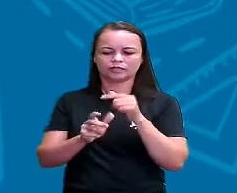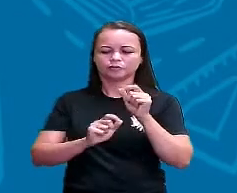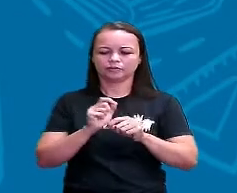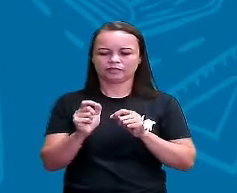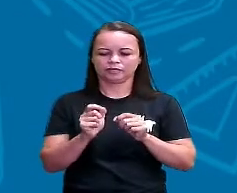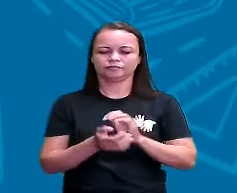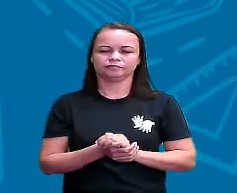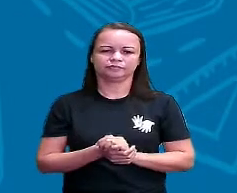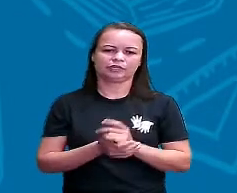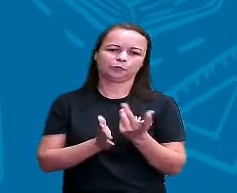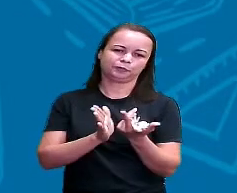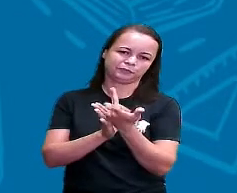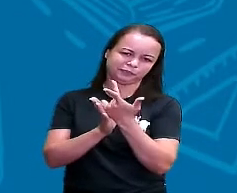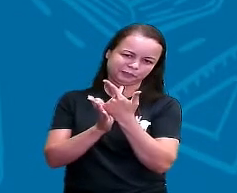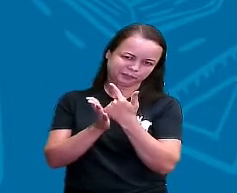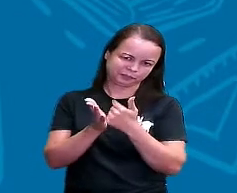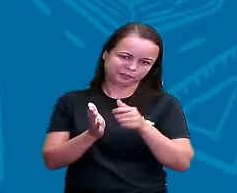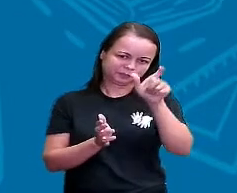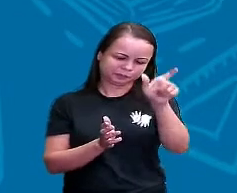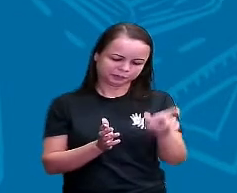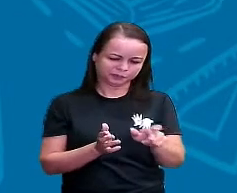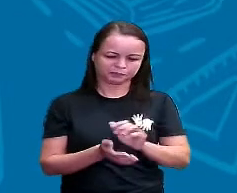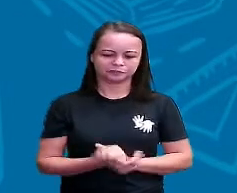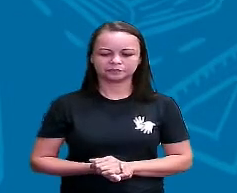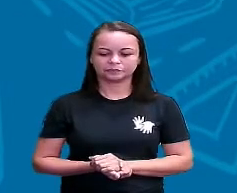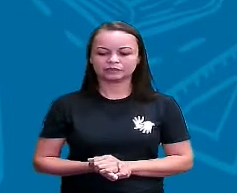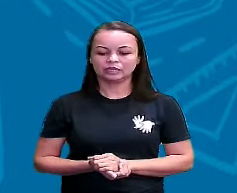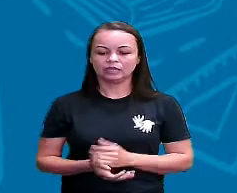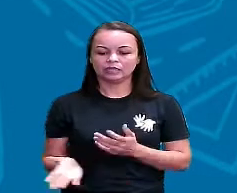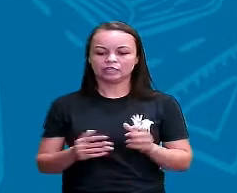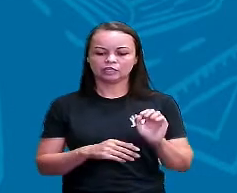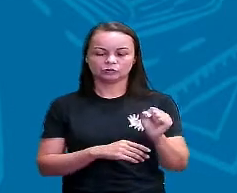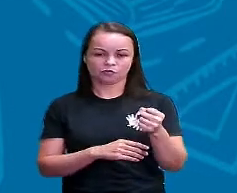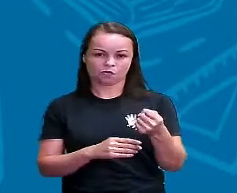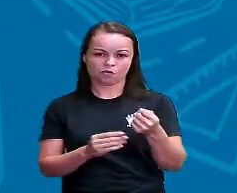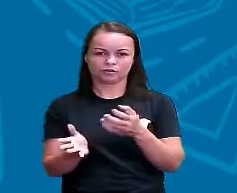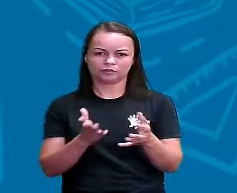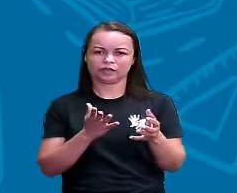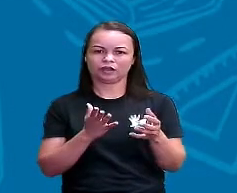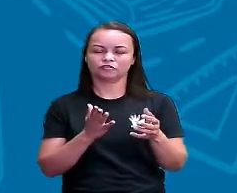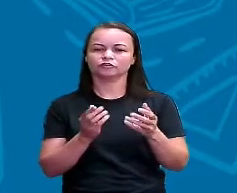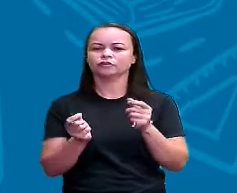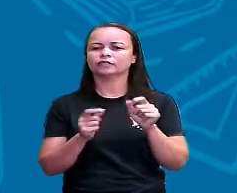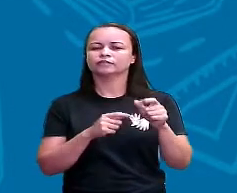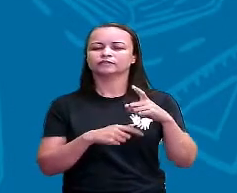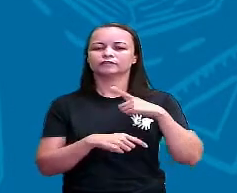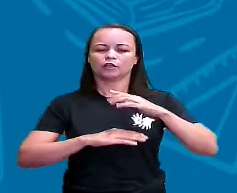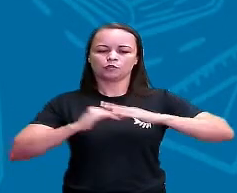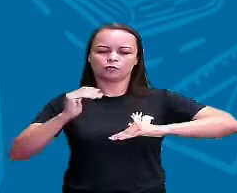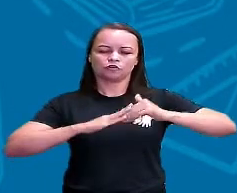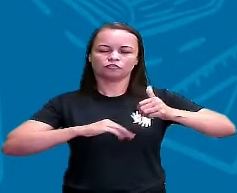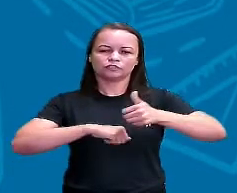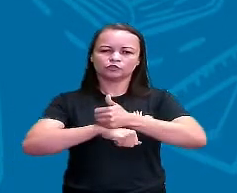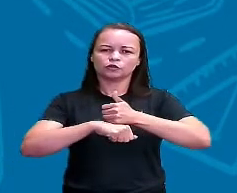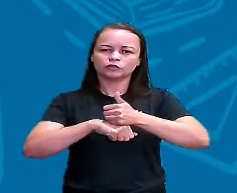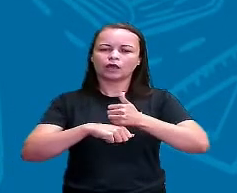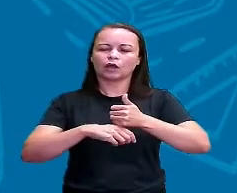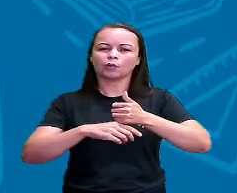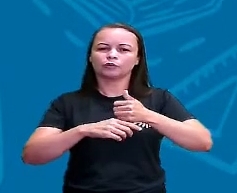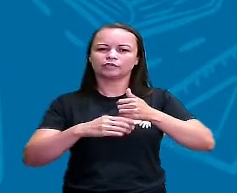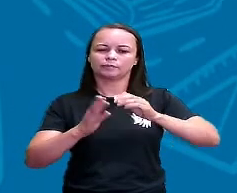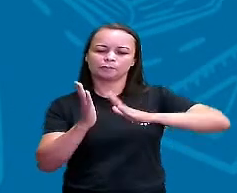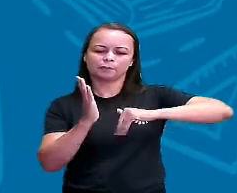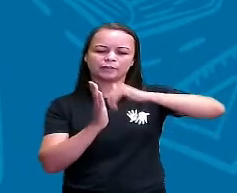de desenhista. E por último, a gente tem um profissional que pinta tanto quadros quanto paredes. Como é que se